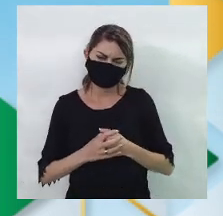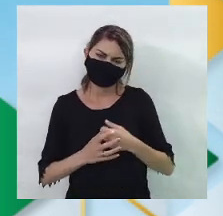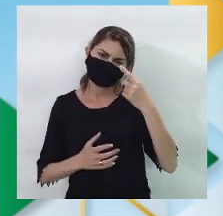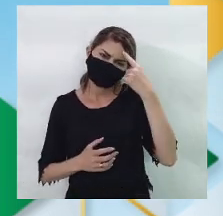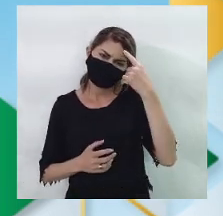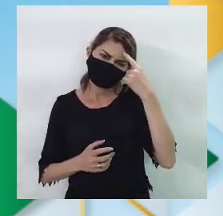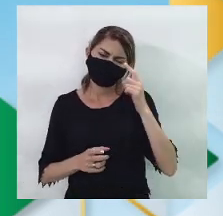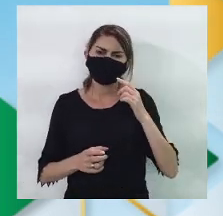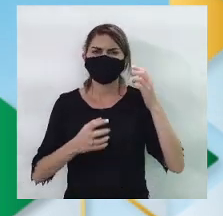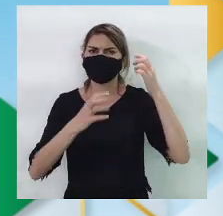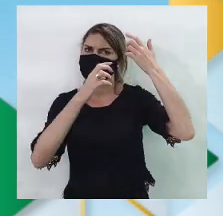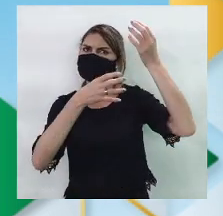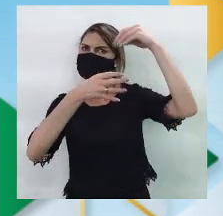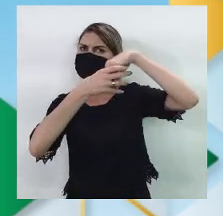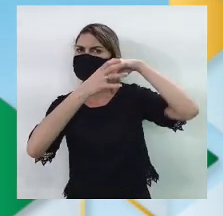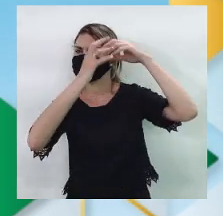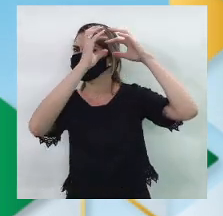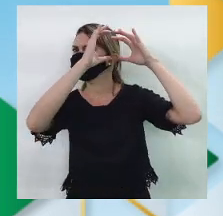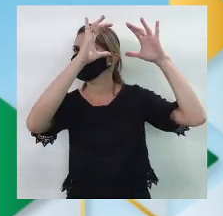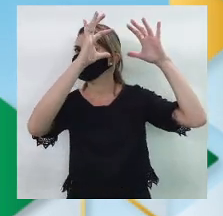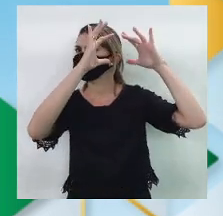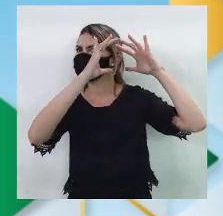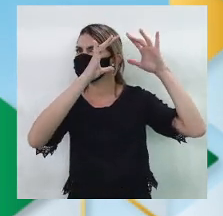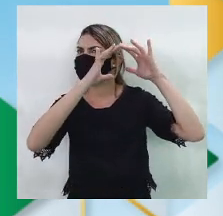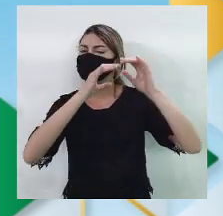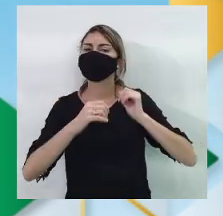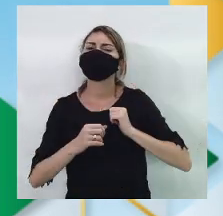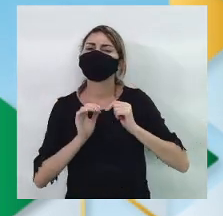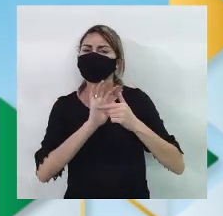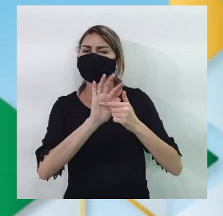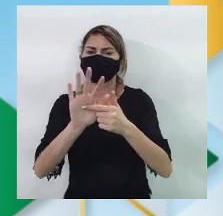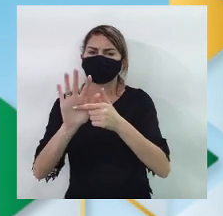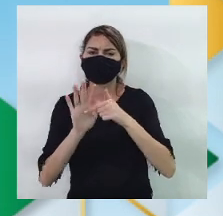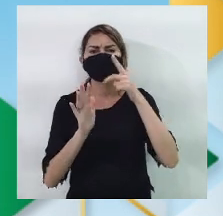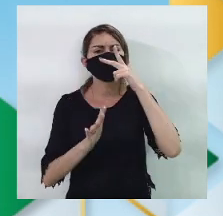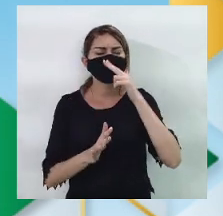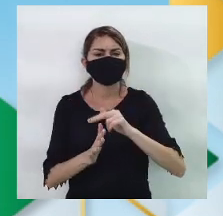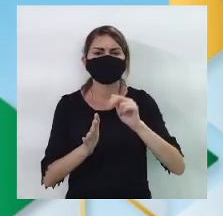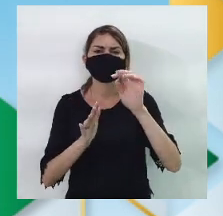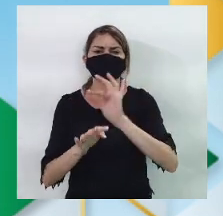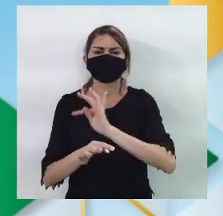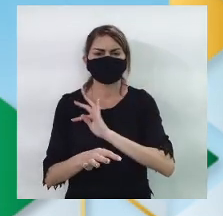na inconsciente. Estas obras apresentam a mesma